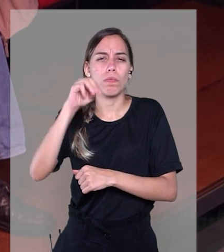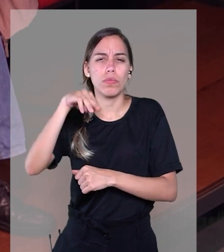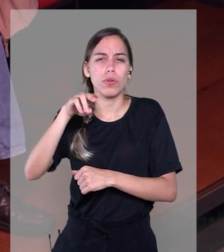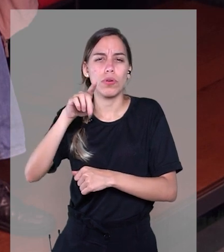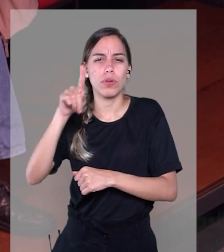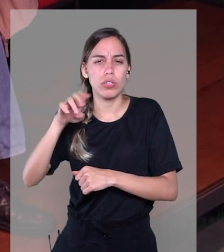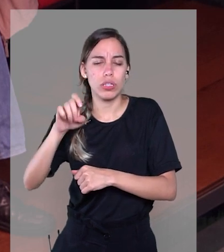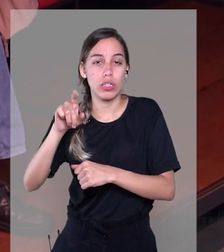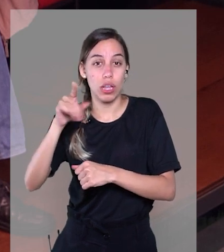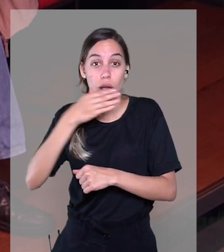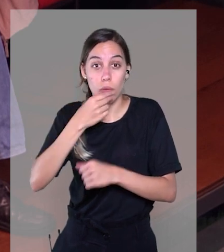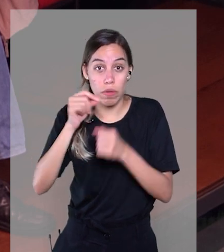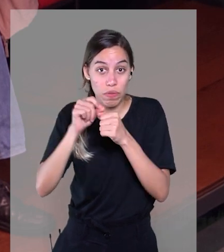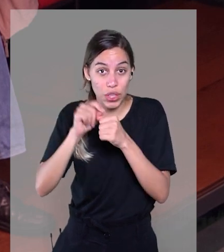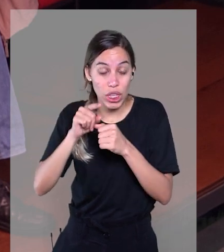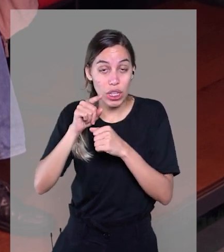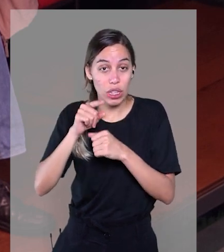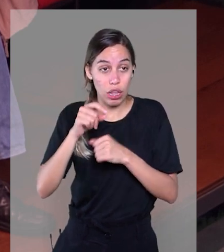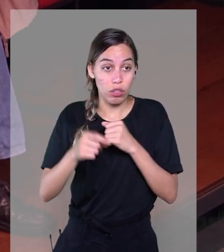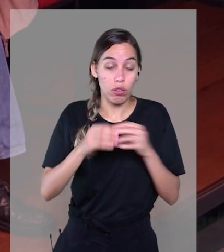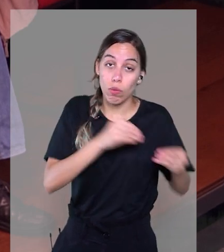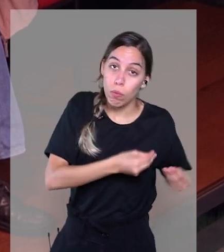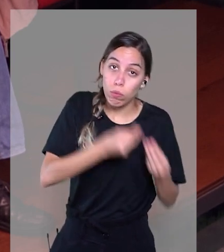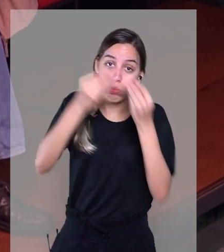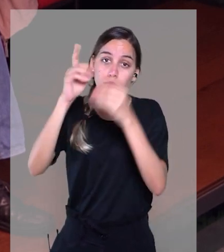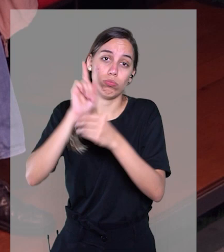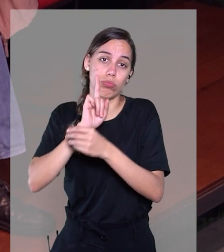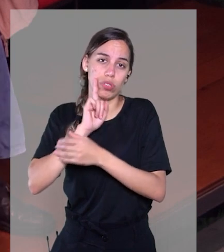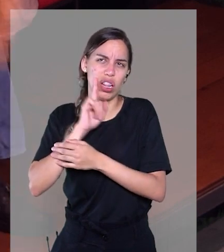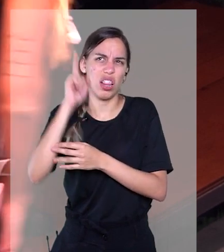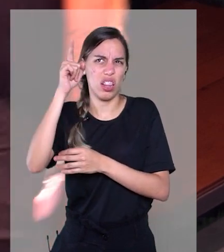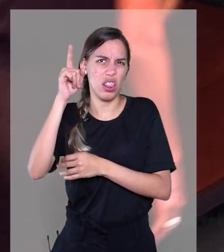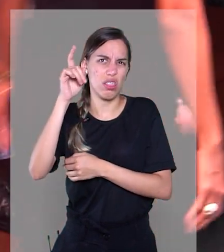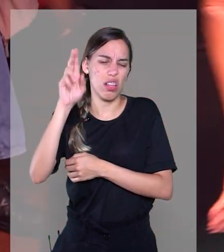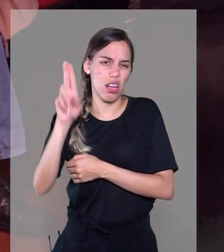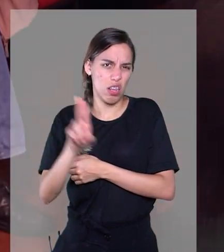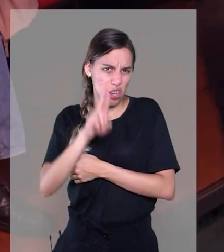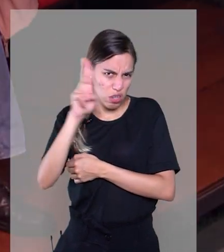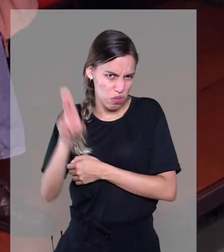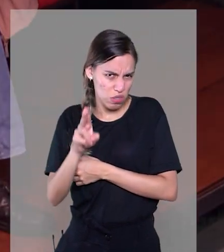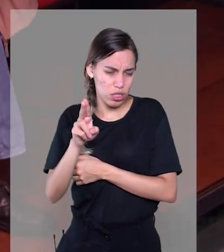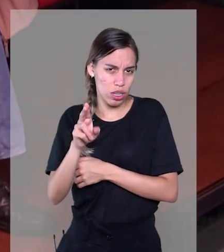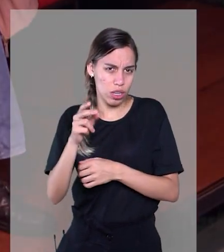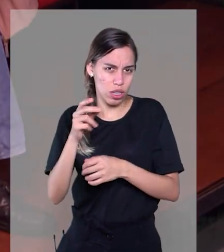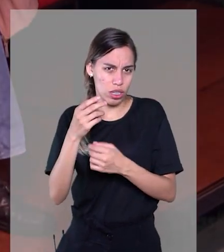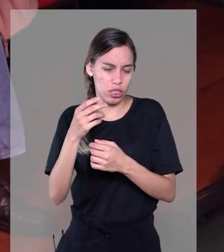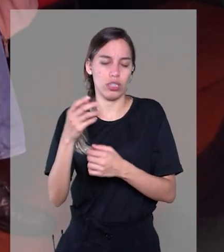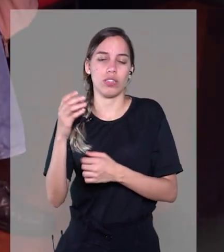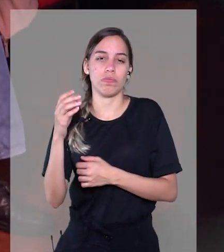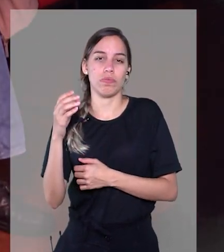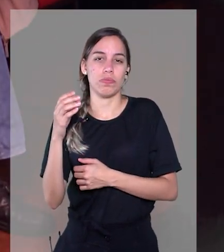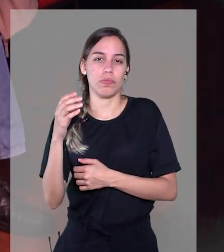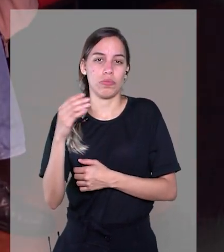única de bronze que ele fez ficou lá nos Estados Unidos, na Universidade Católica. Eu não sou bem assim de falar, assim, mas é mais ou menos. Mas você me fez